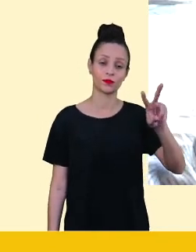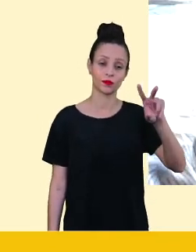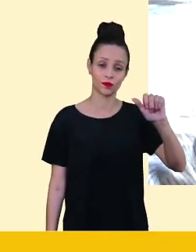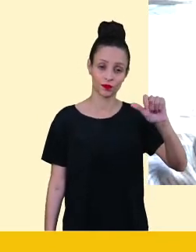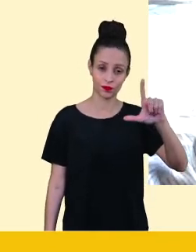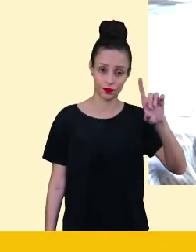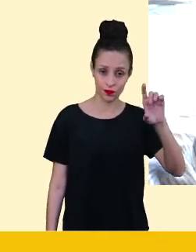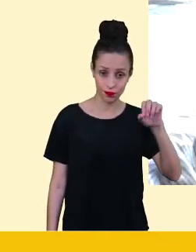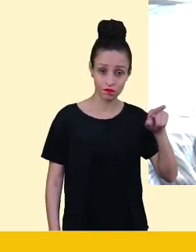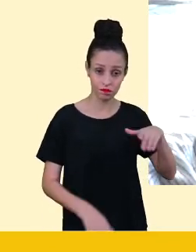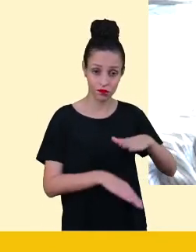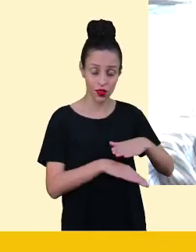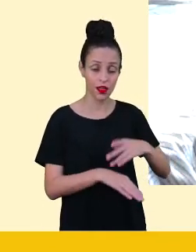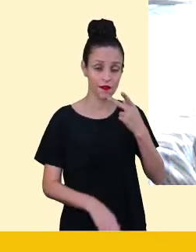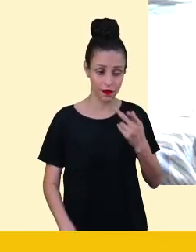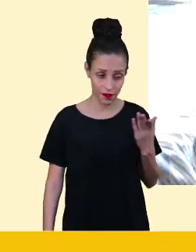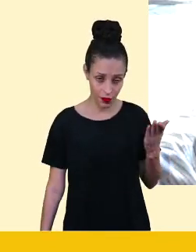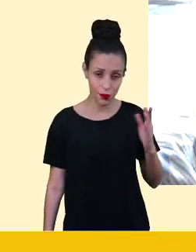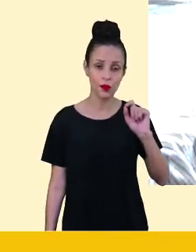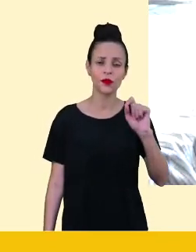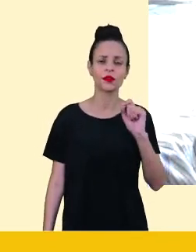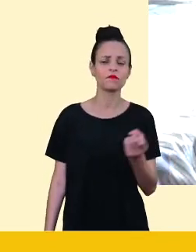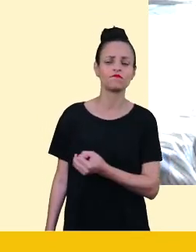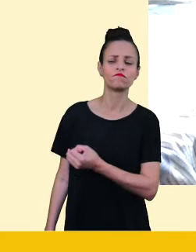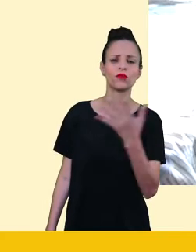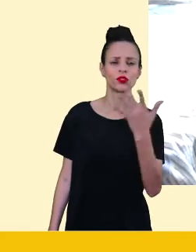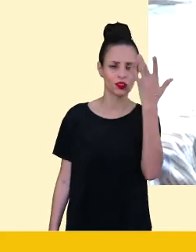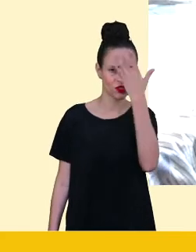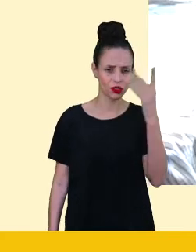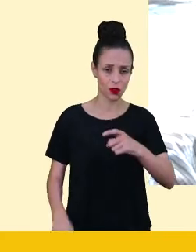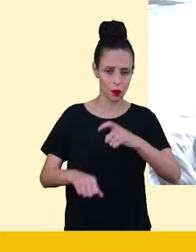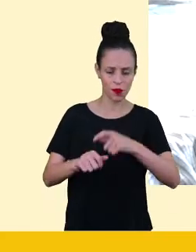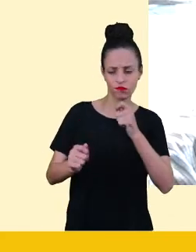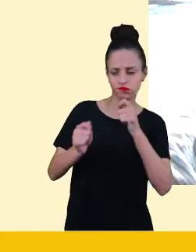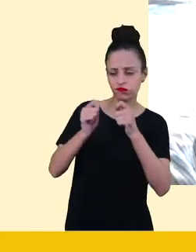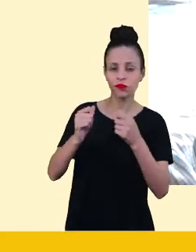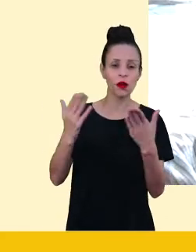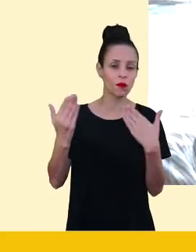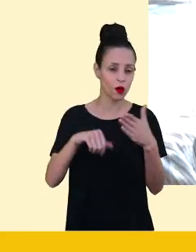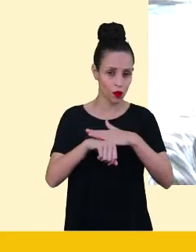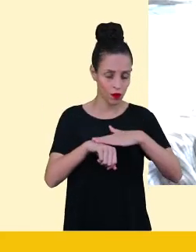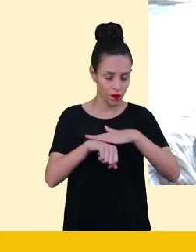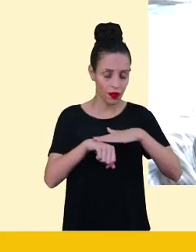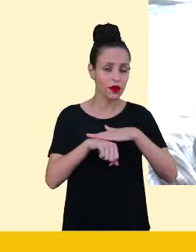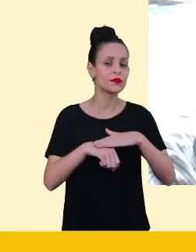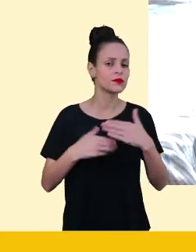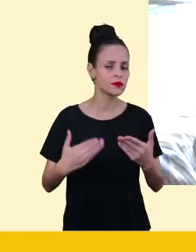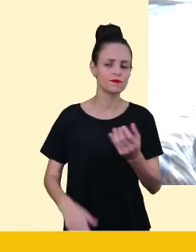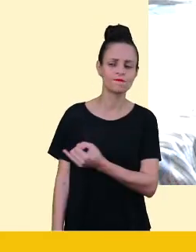Edivaldo, que muita gente, né, no momento das entrevistas, no momento das conversas,